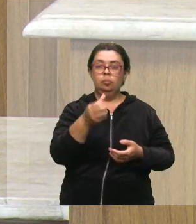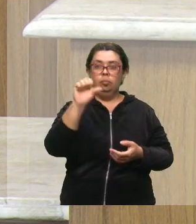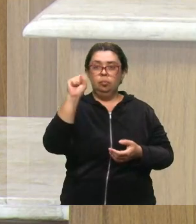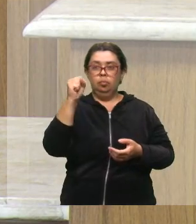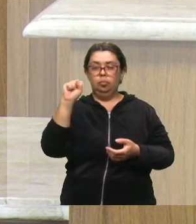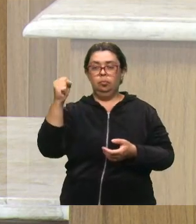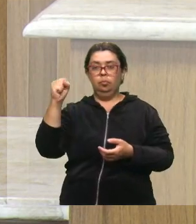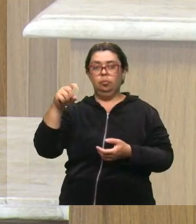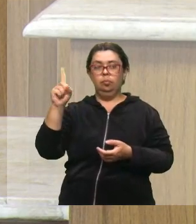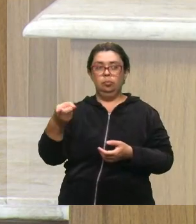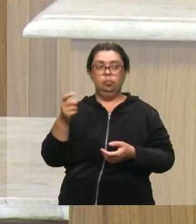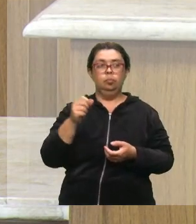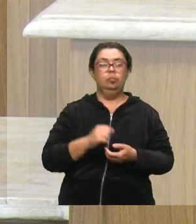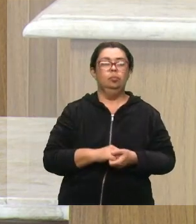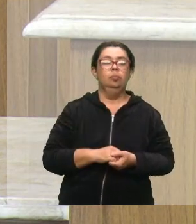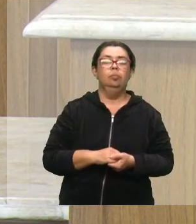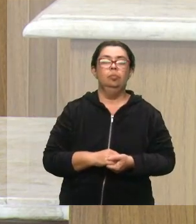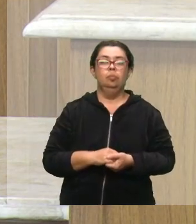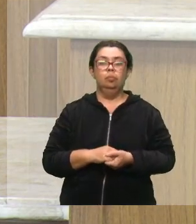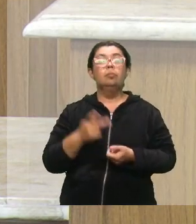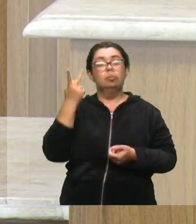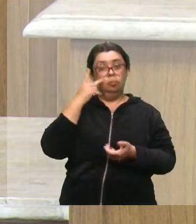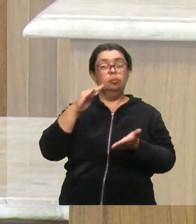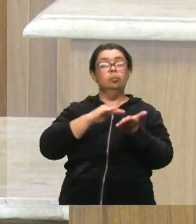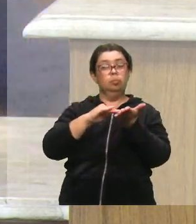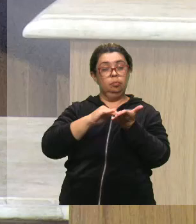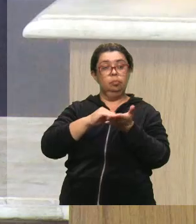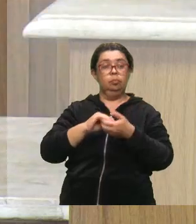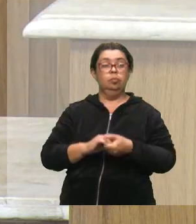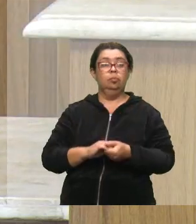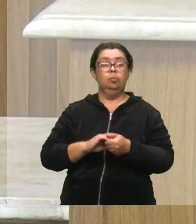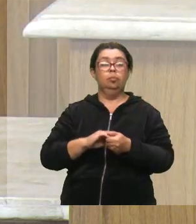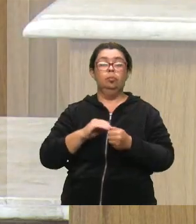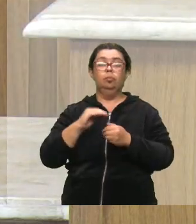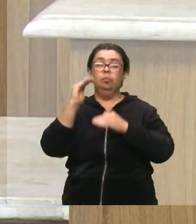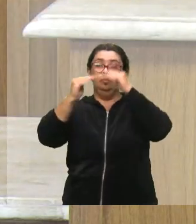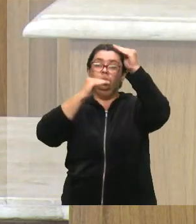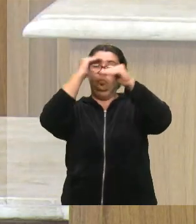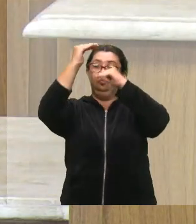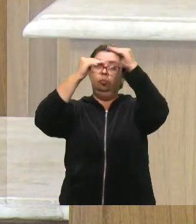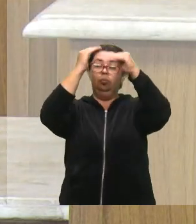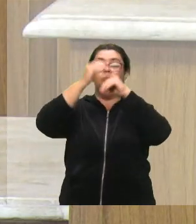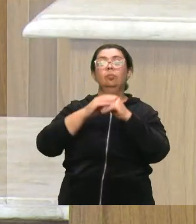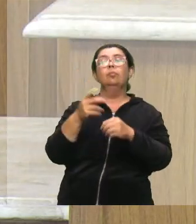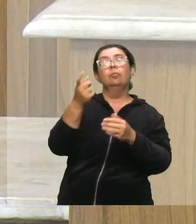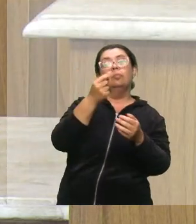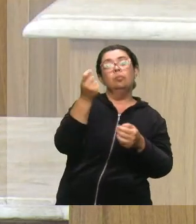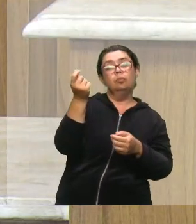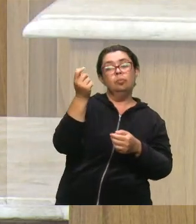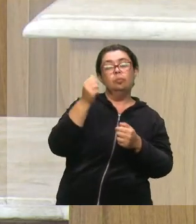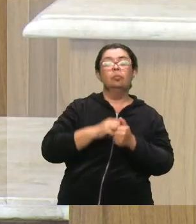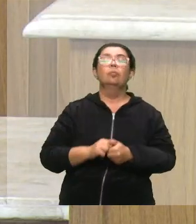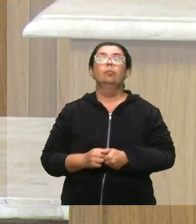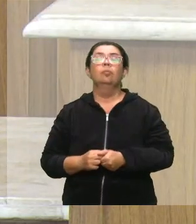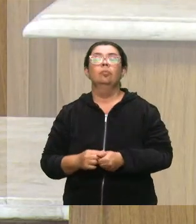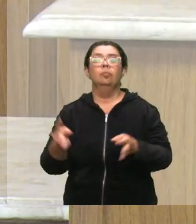R$ 2.688.300, que é a manutenção da Secretaria. Desenvolvimento Econômico e Turístico,